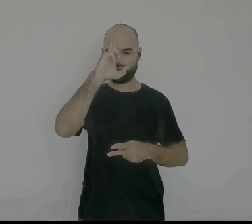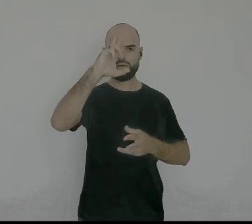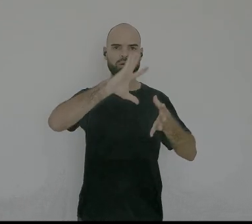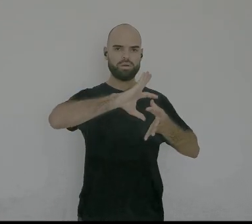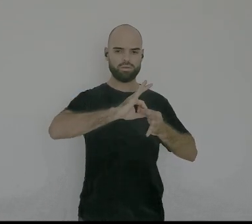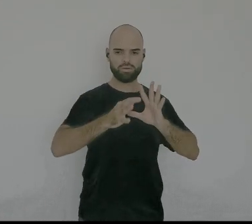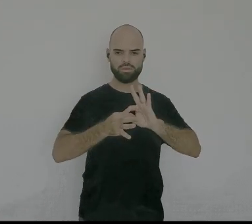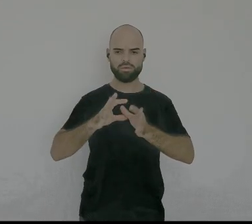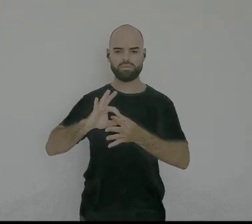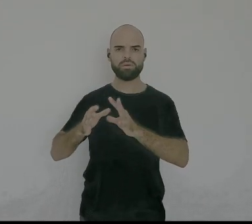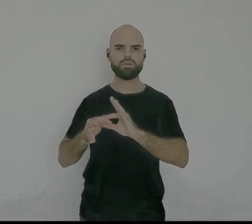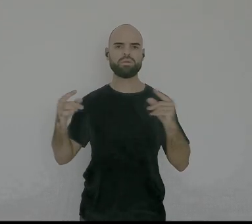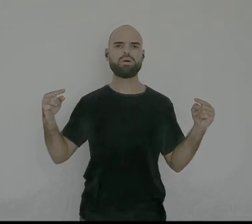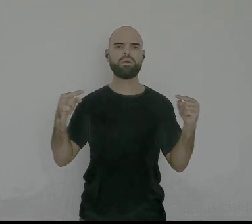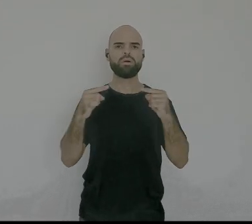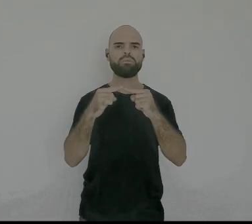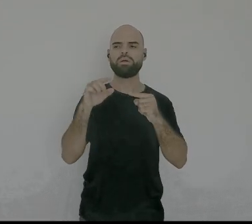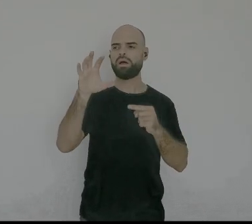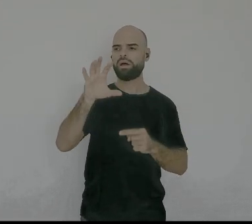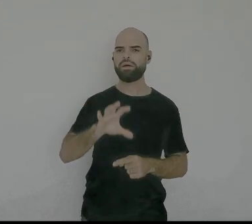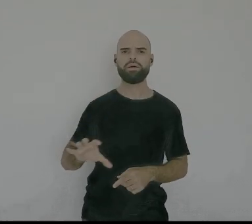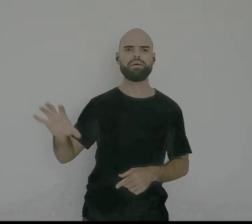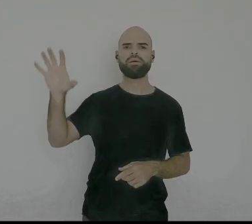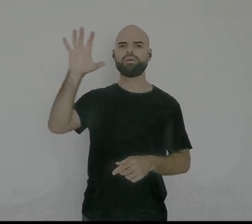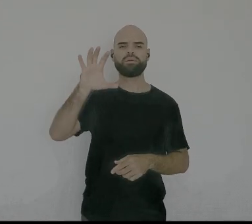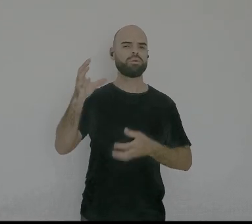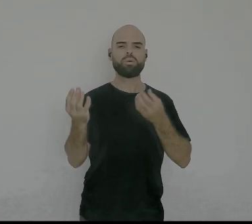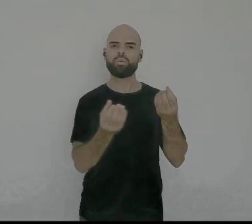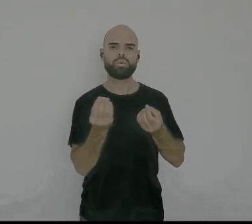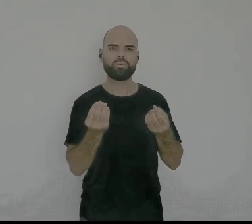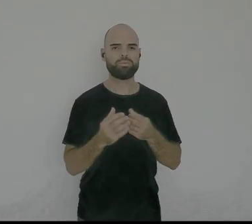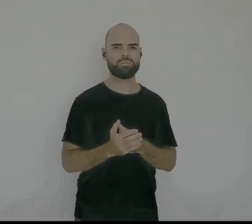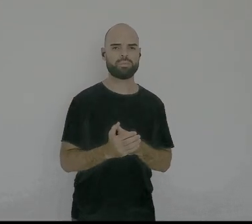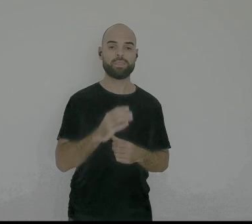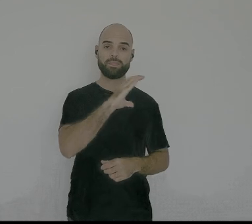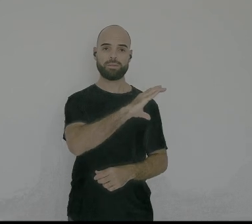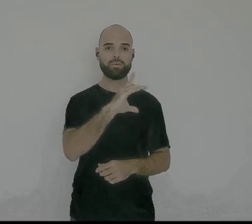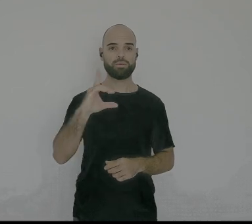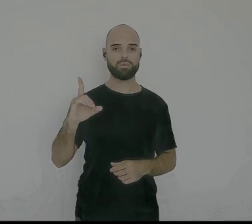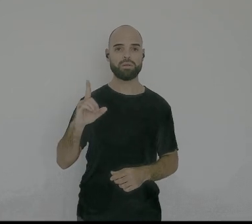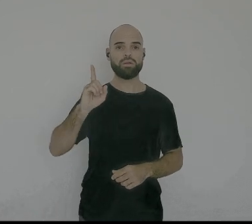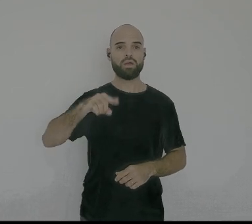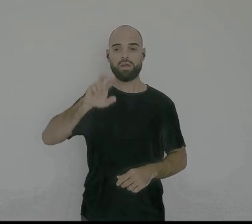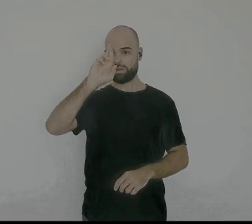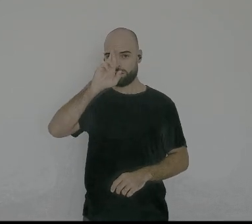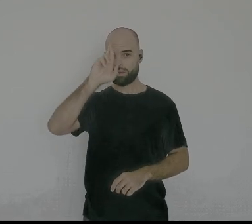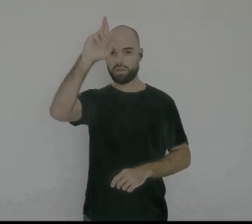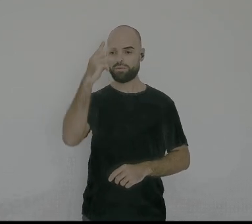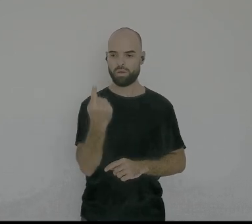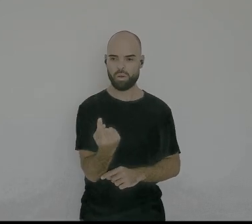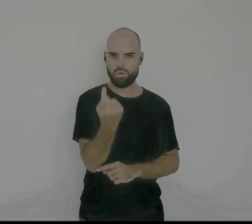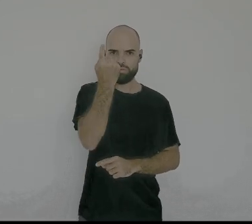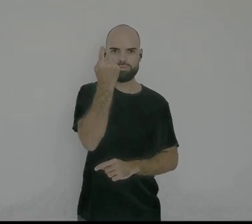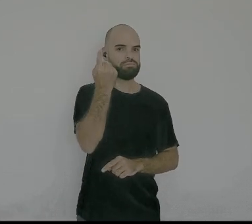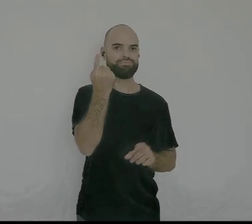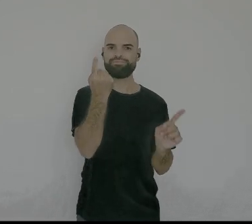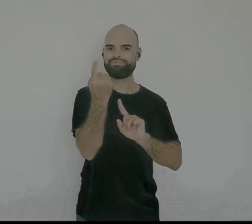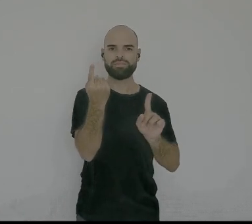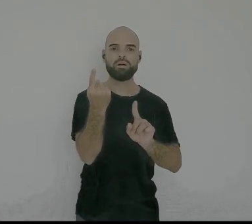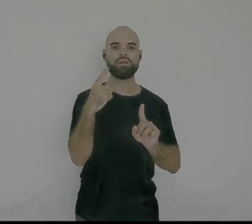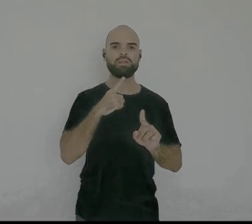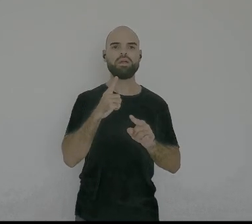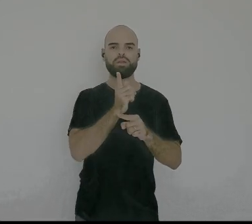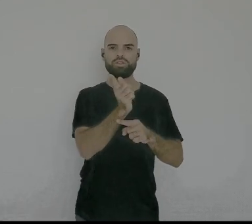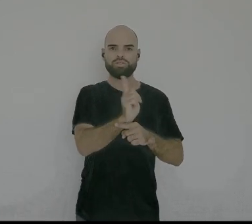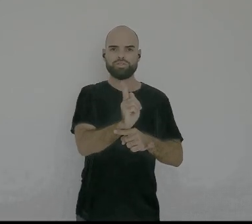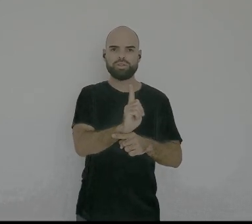Já a governança em rede é completamente distinta da governança hierárquica. Na governança em rede, a coordenação é